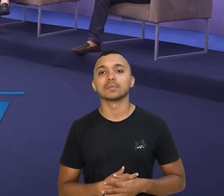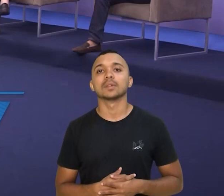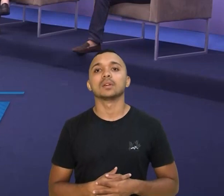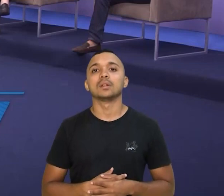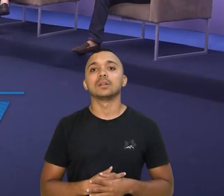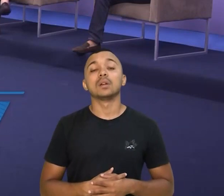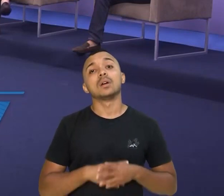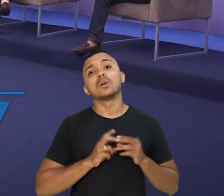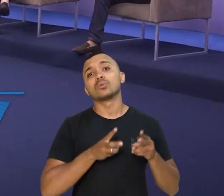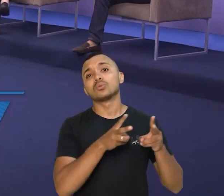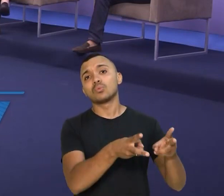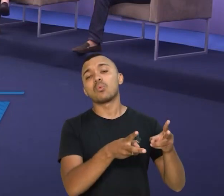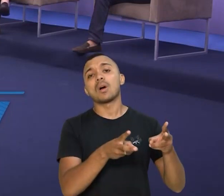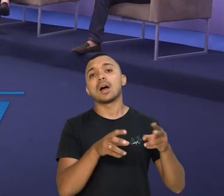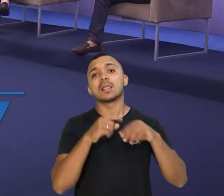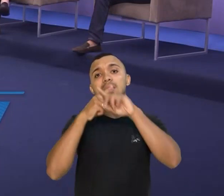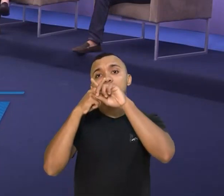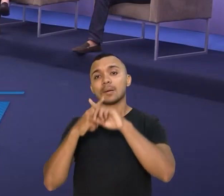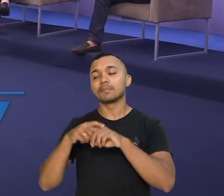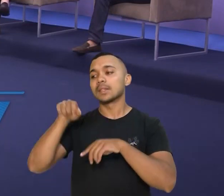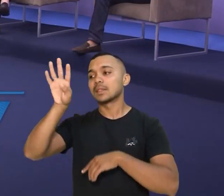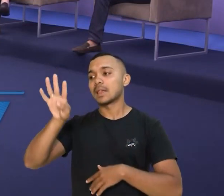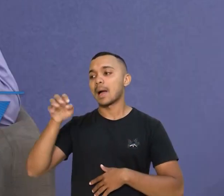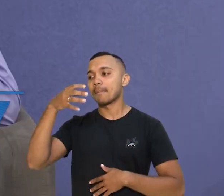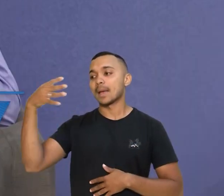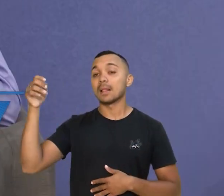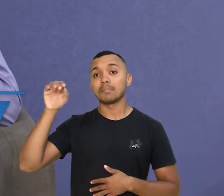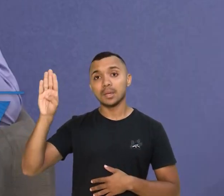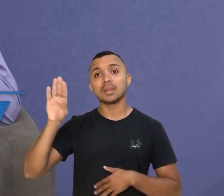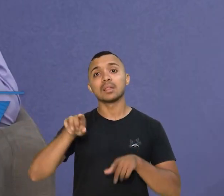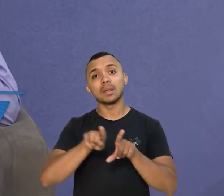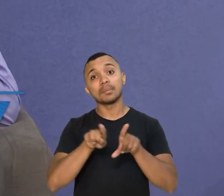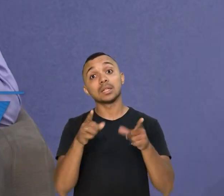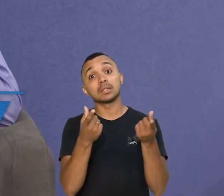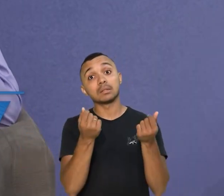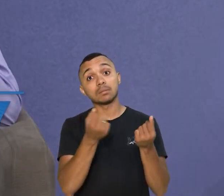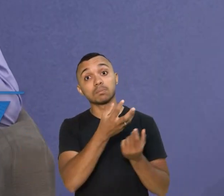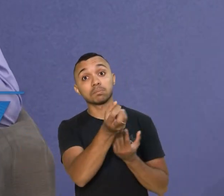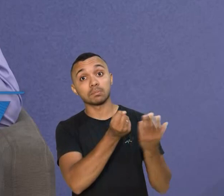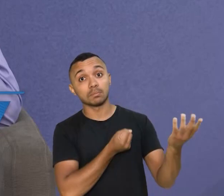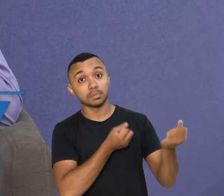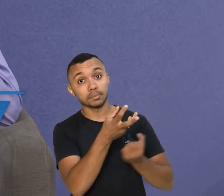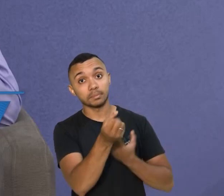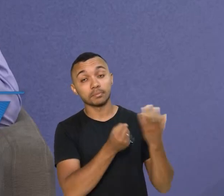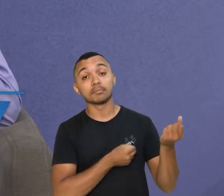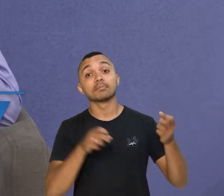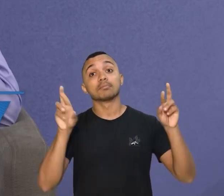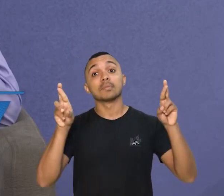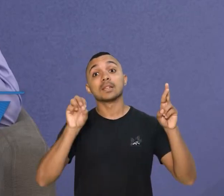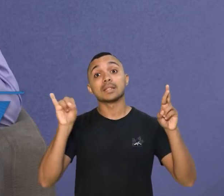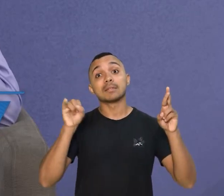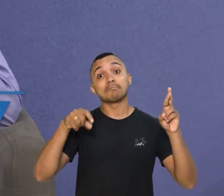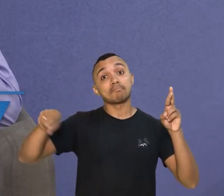e ficar lá na B um bom tempo, porque aí ele se organiza, inclusive, financeiramente. Mas vamos ver se... A torcida do